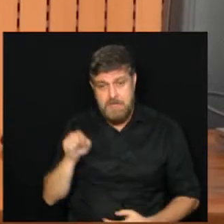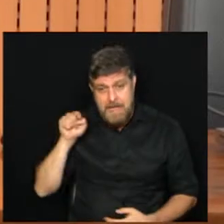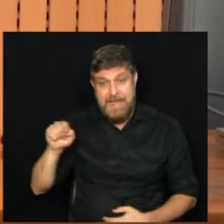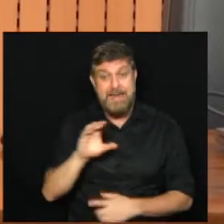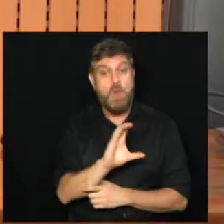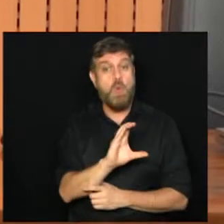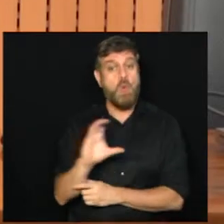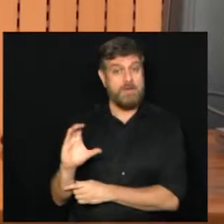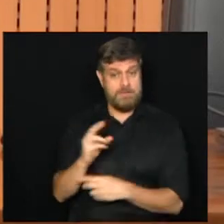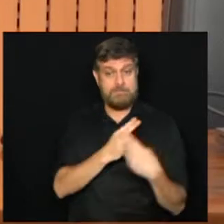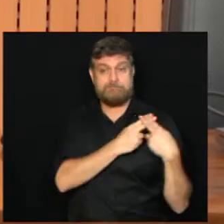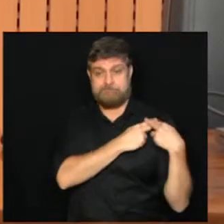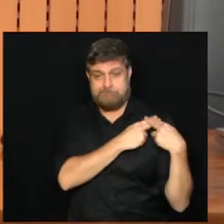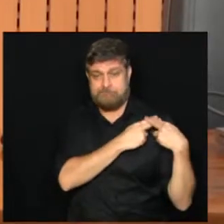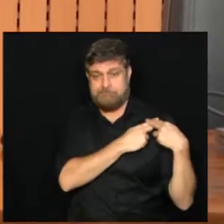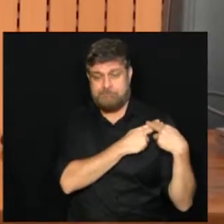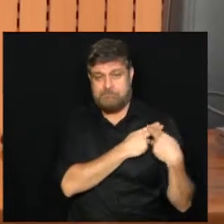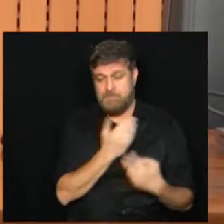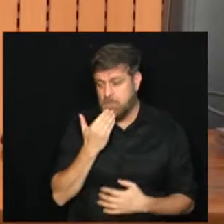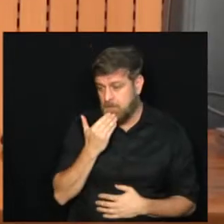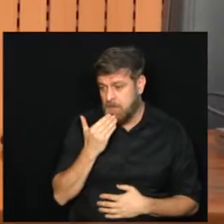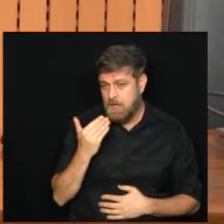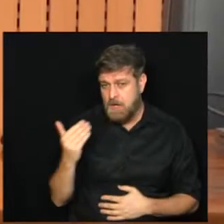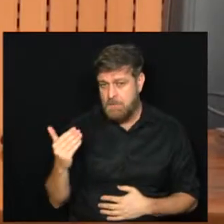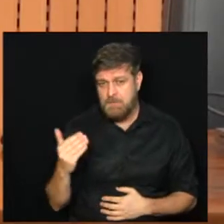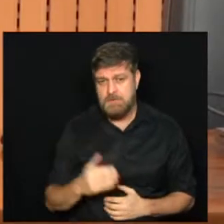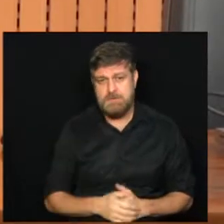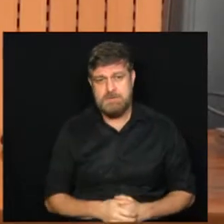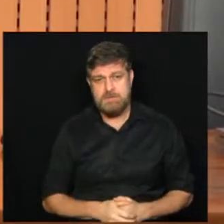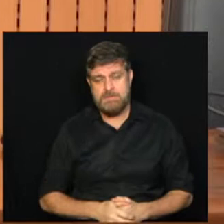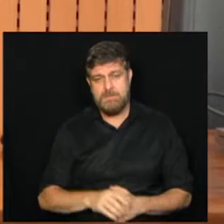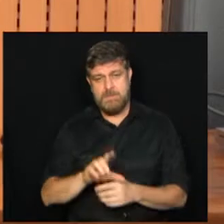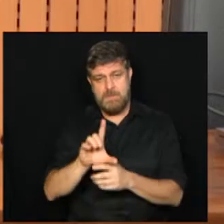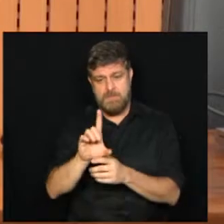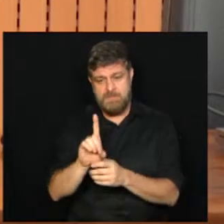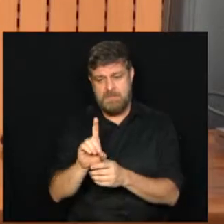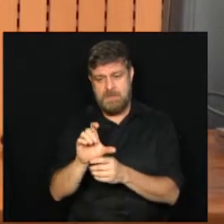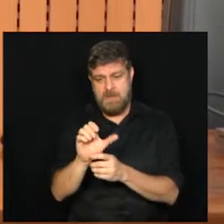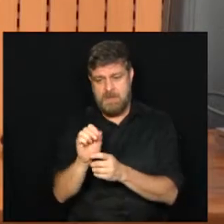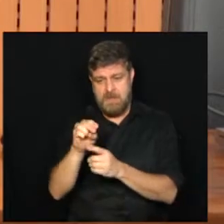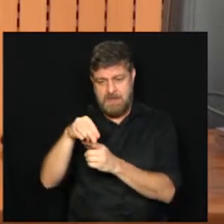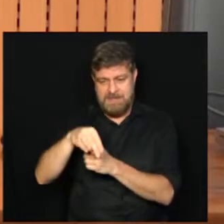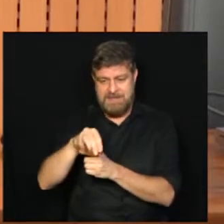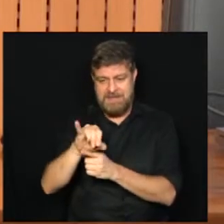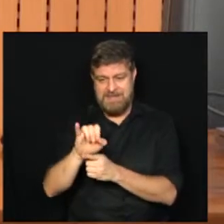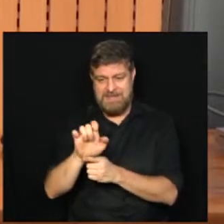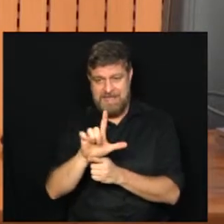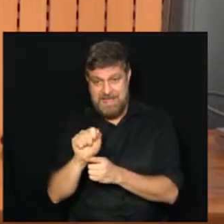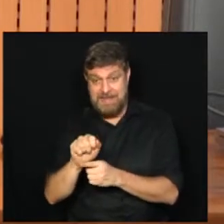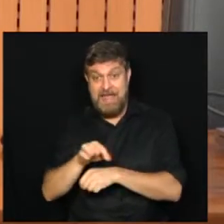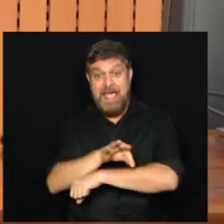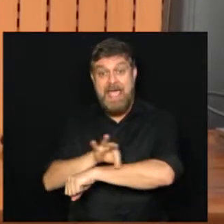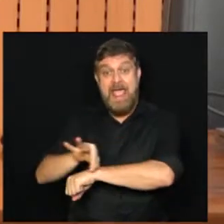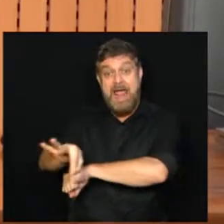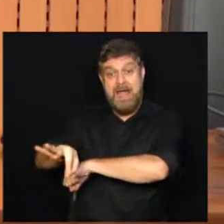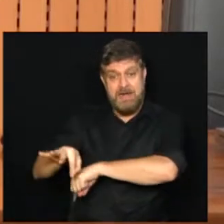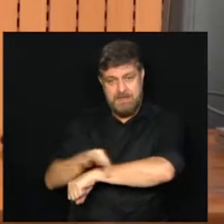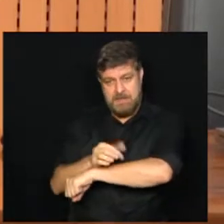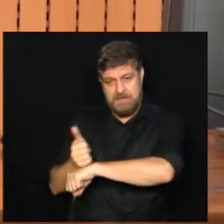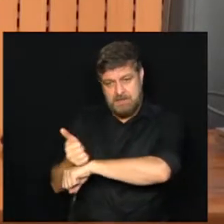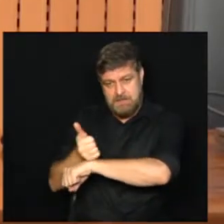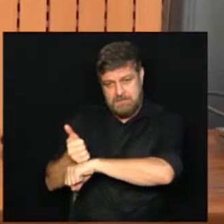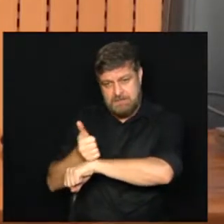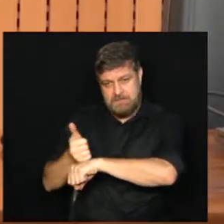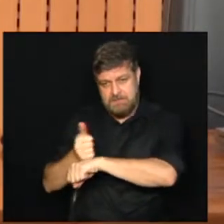coordena a comissão, e pedir que a Daniela Almeida, que é arquiteta, faça então aí uso da